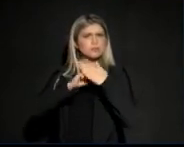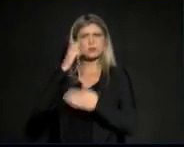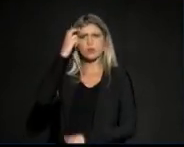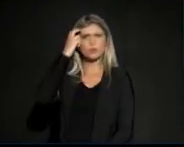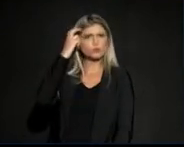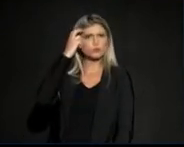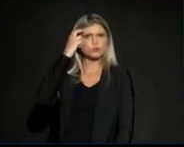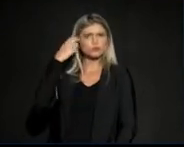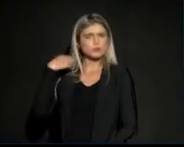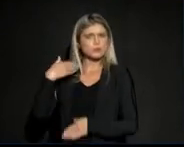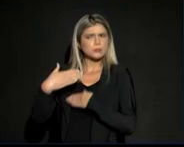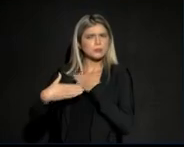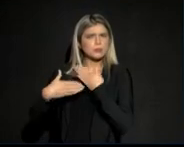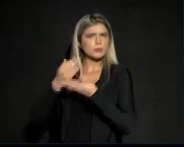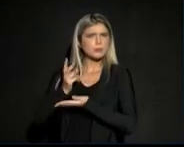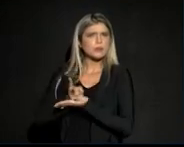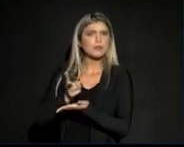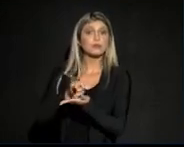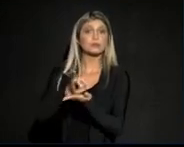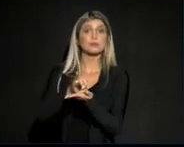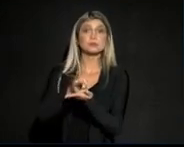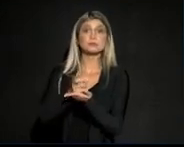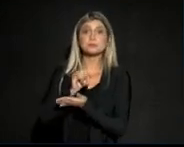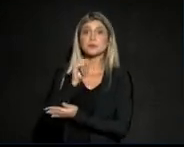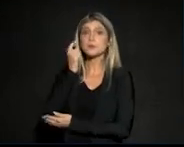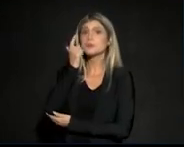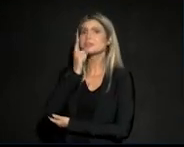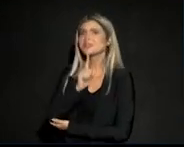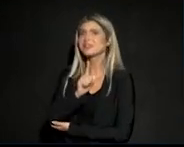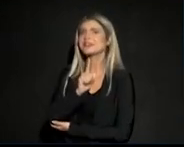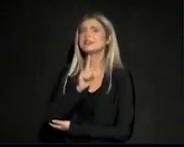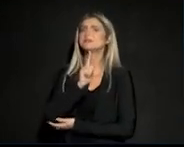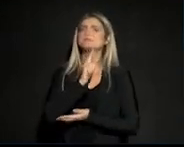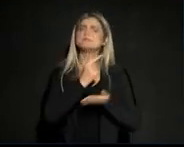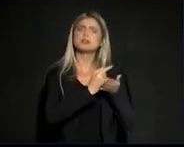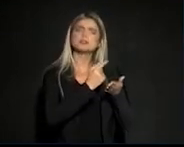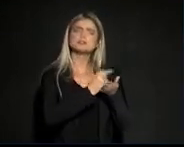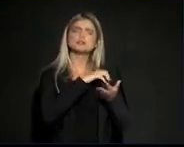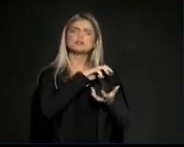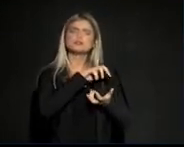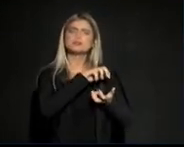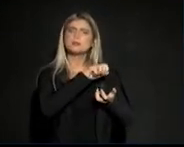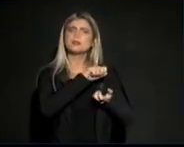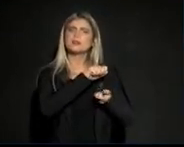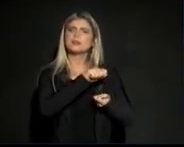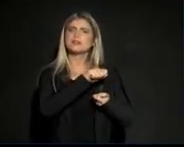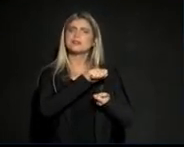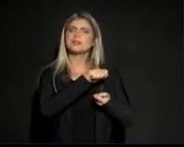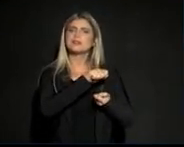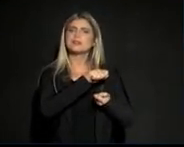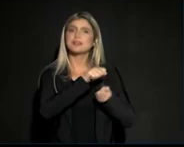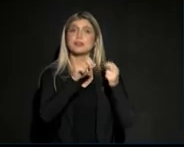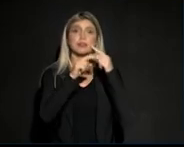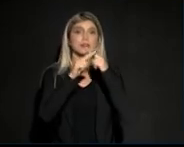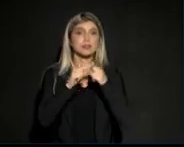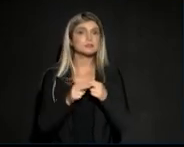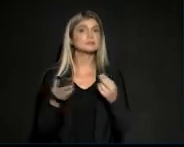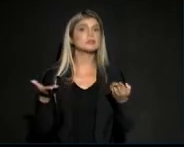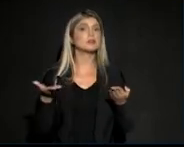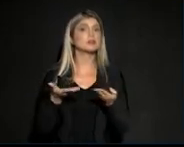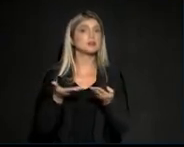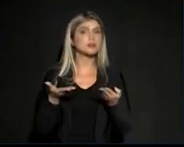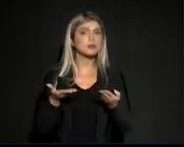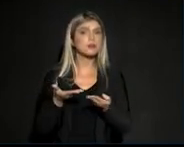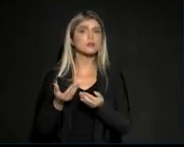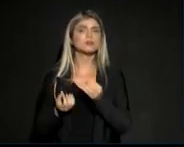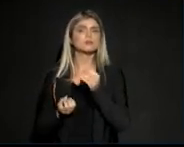perpetua uma empresa EA cultura Então se a gente consegue através dessa agenda de sustentabilidade né e na Caixa agora foi criado